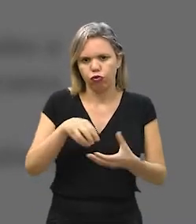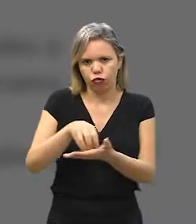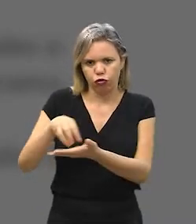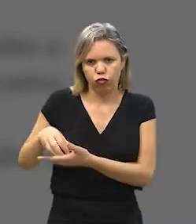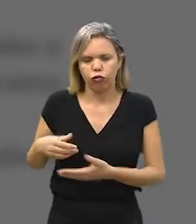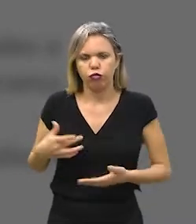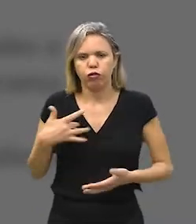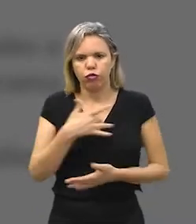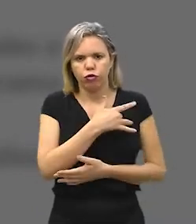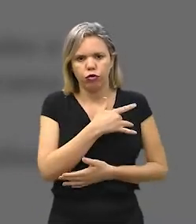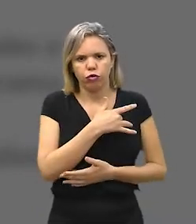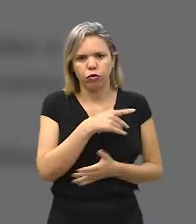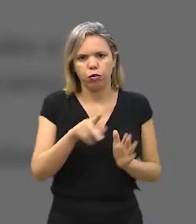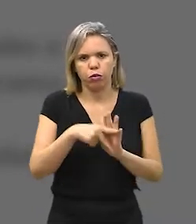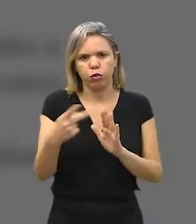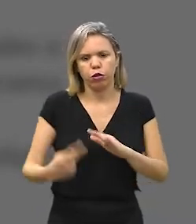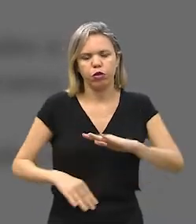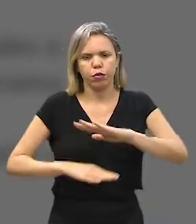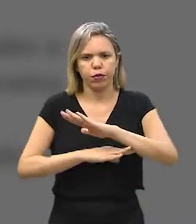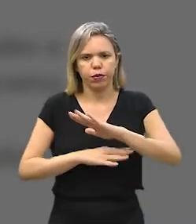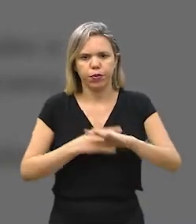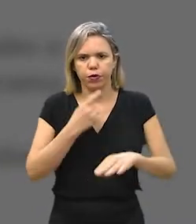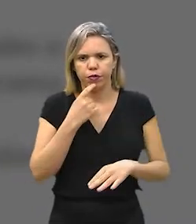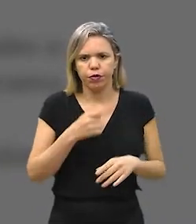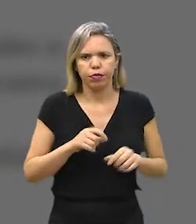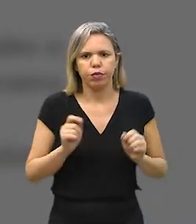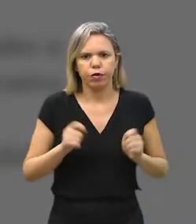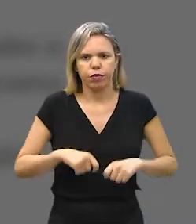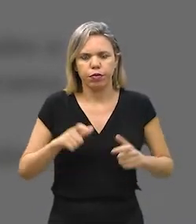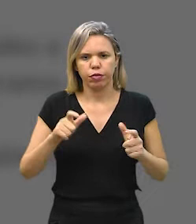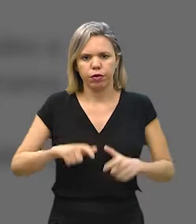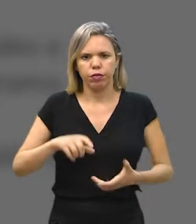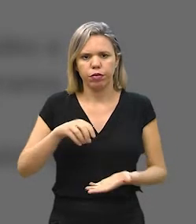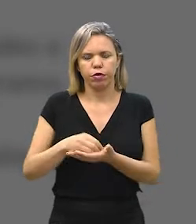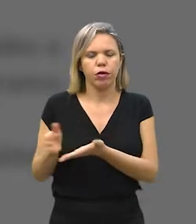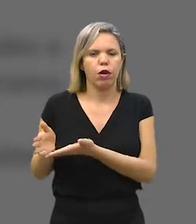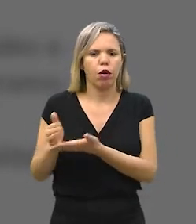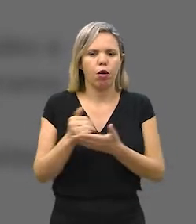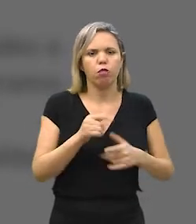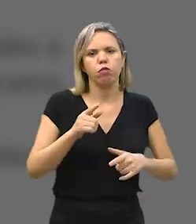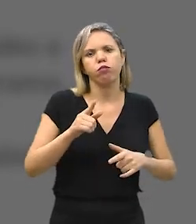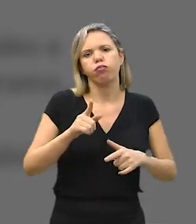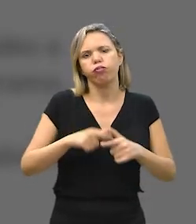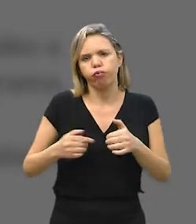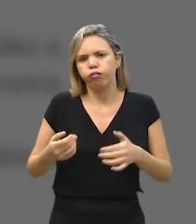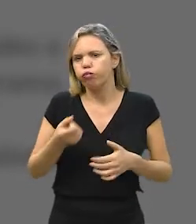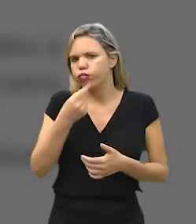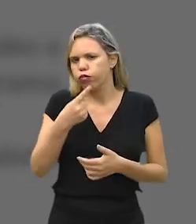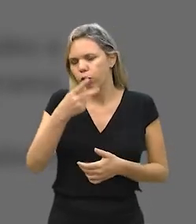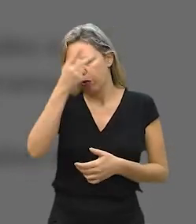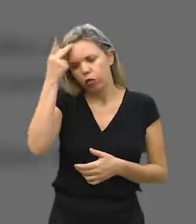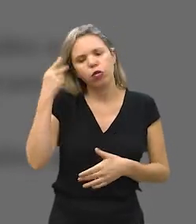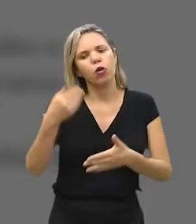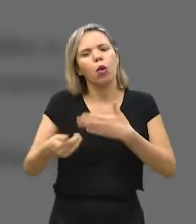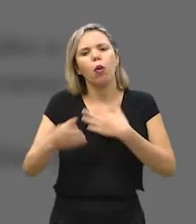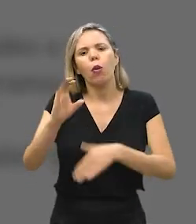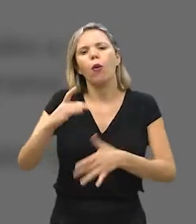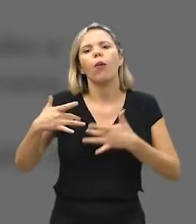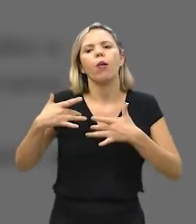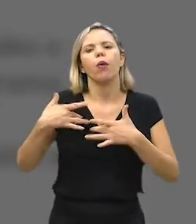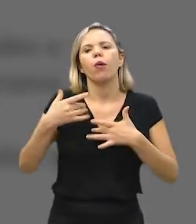unidades de saúde EA própria Câmara Municipal seria um pontos de coleta para que o cidadão comum